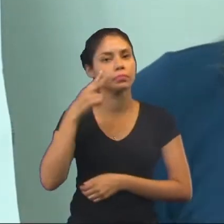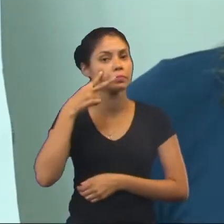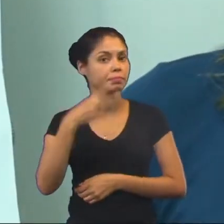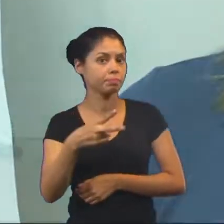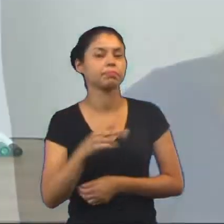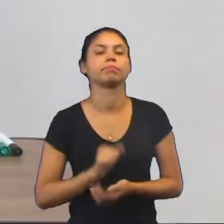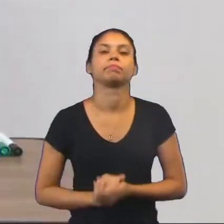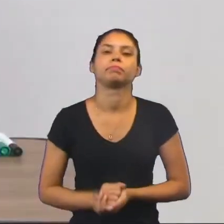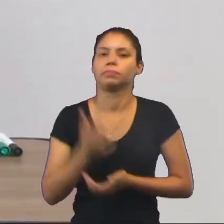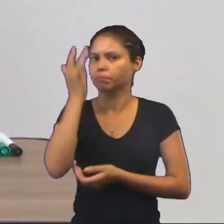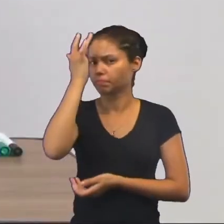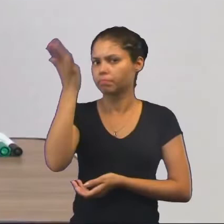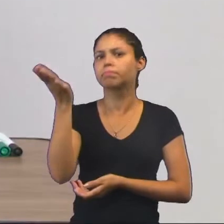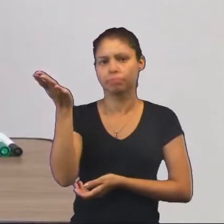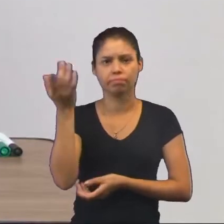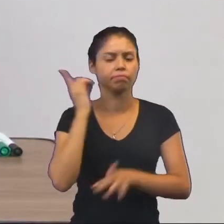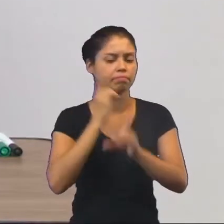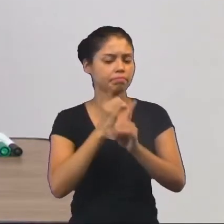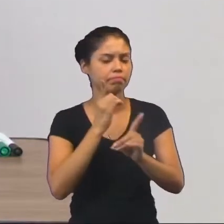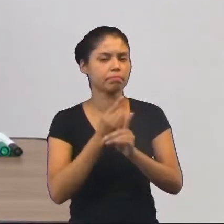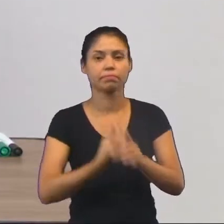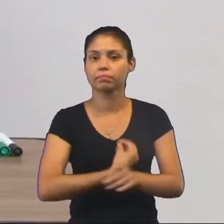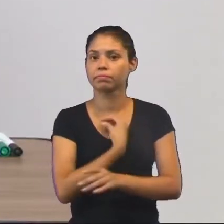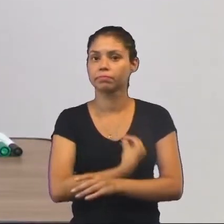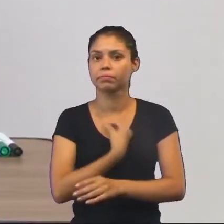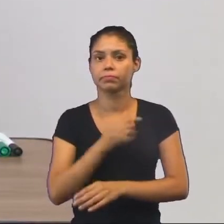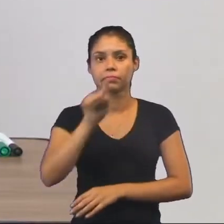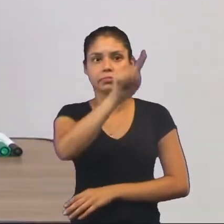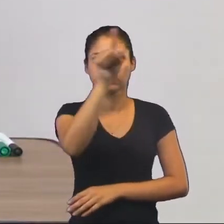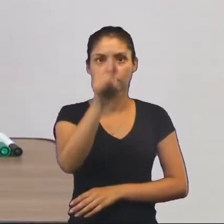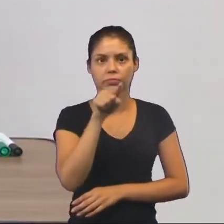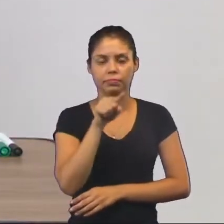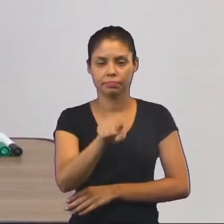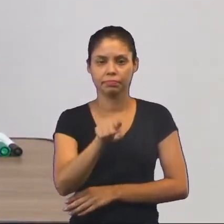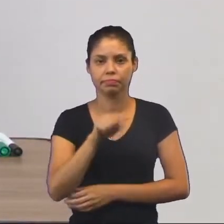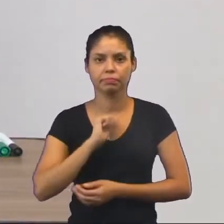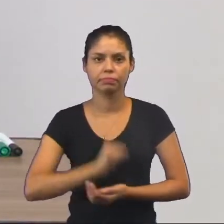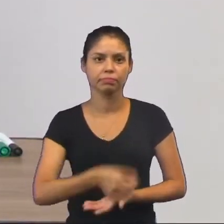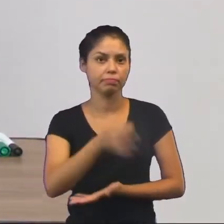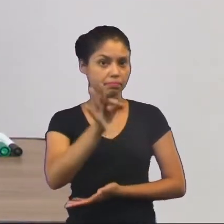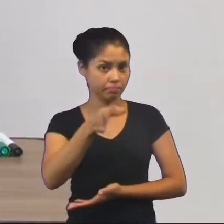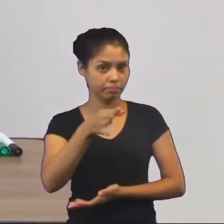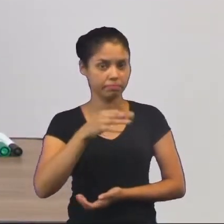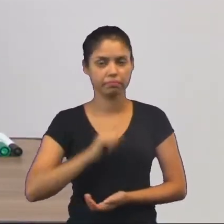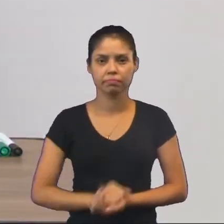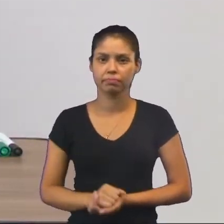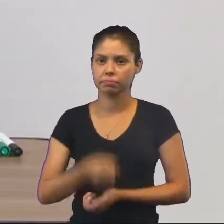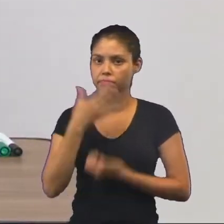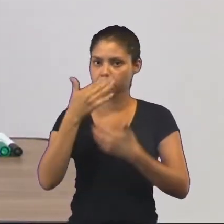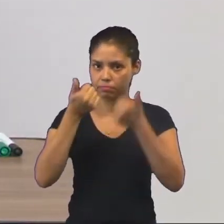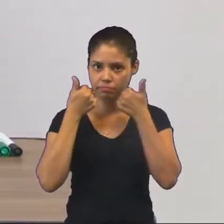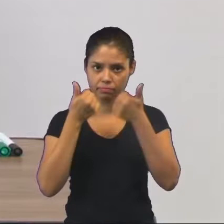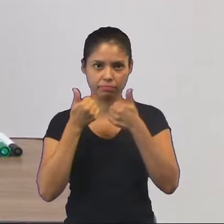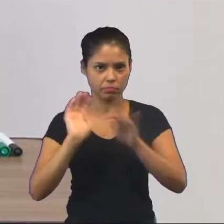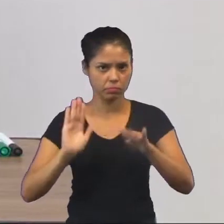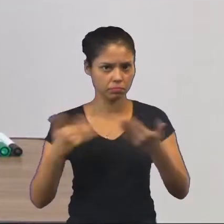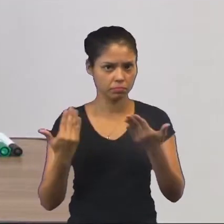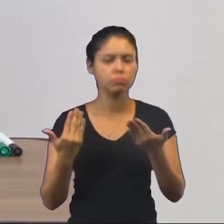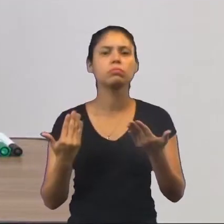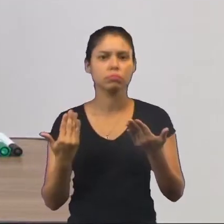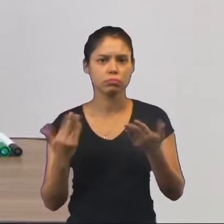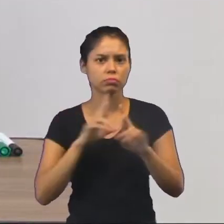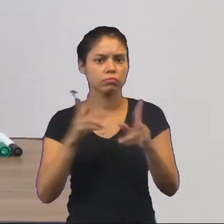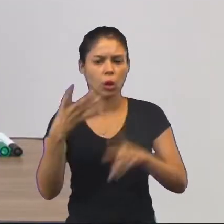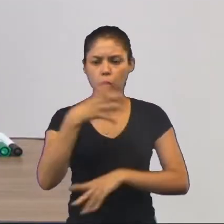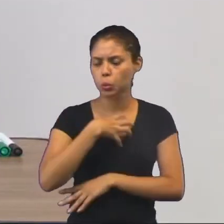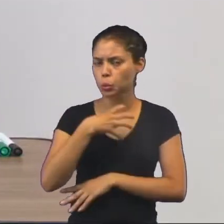ali facilmente identificar a presença do ponto de interrogação, certo? Muito bem. E qual é o efeito,